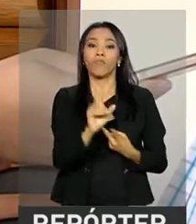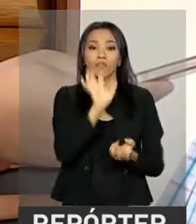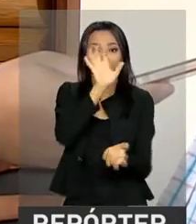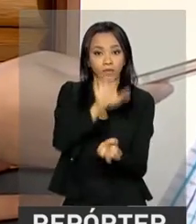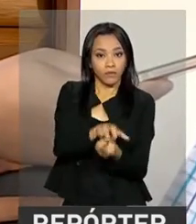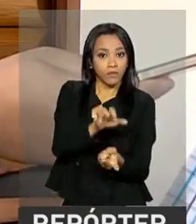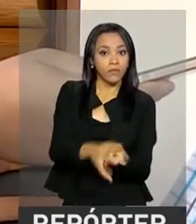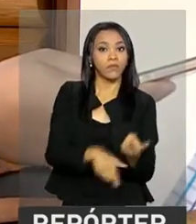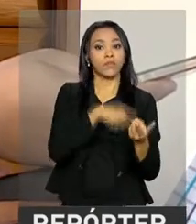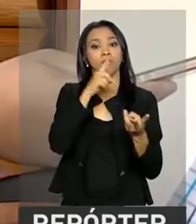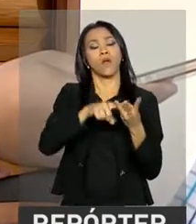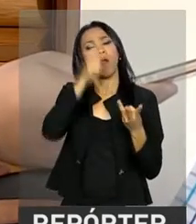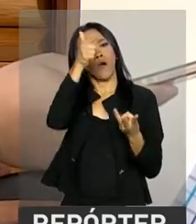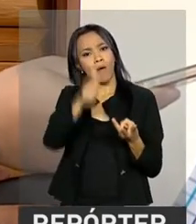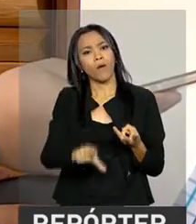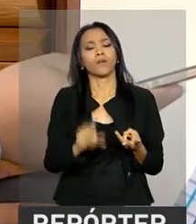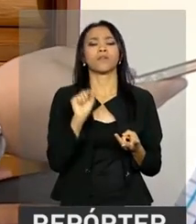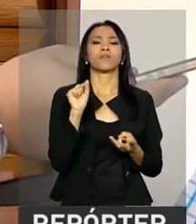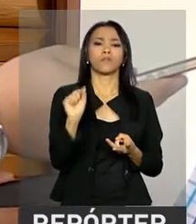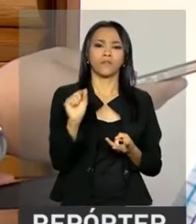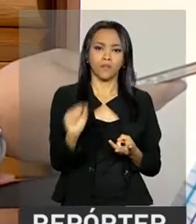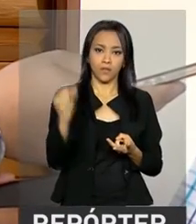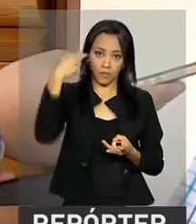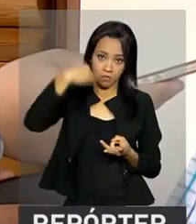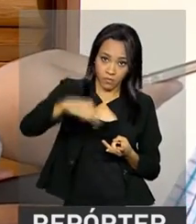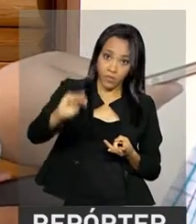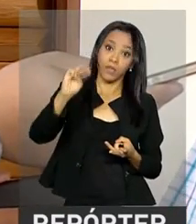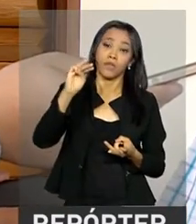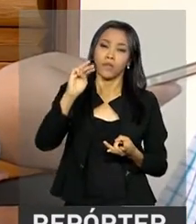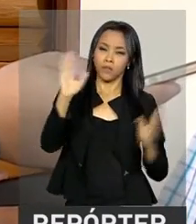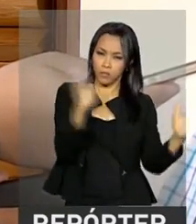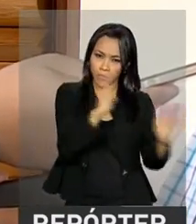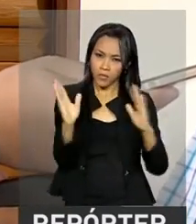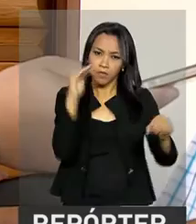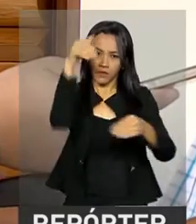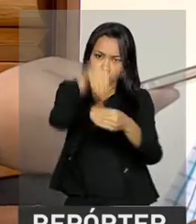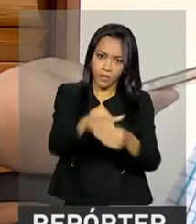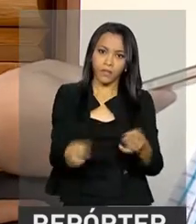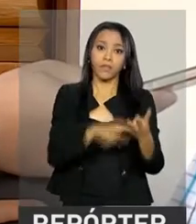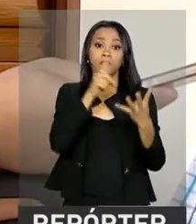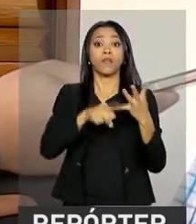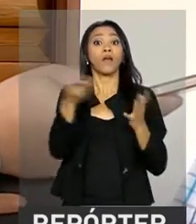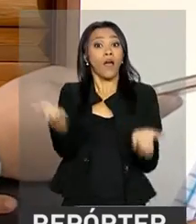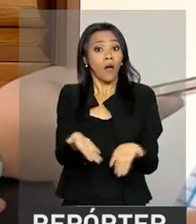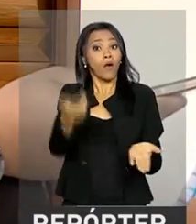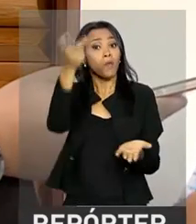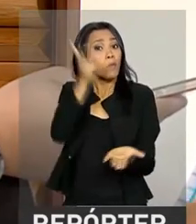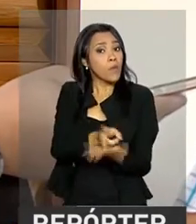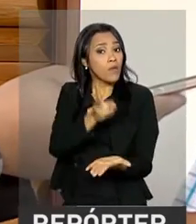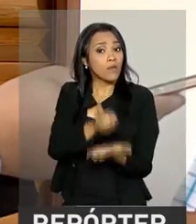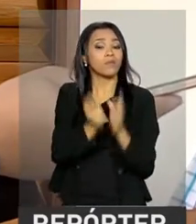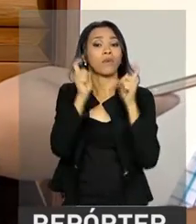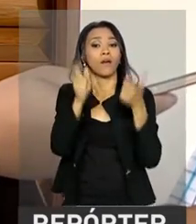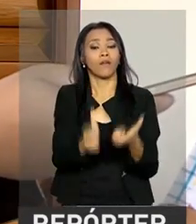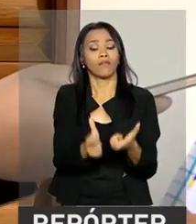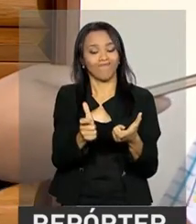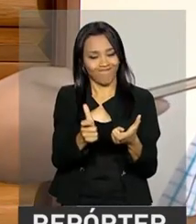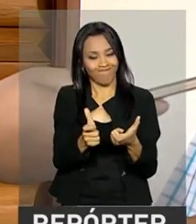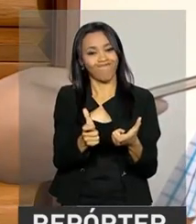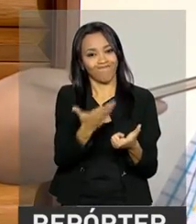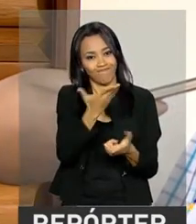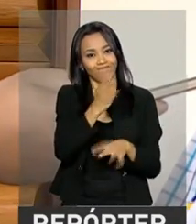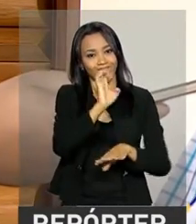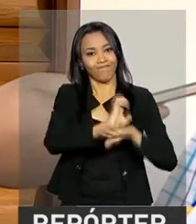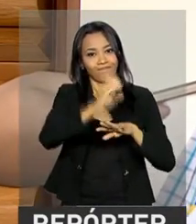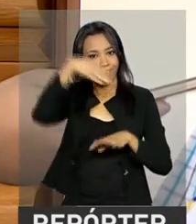por uma outra vez no maranhão durante as eleições e estamos fazendo o mesmo no caso do